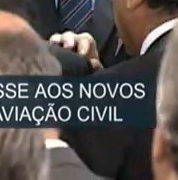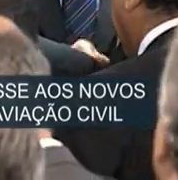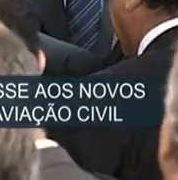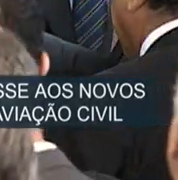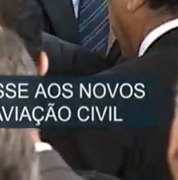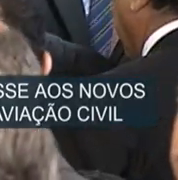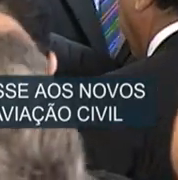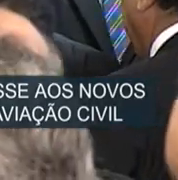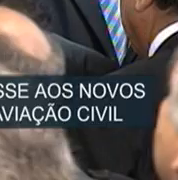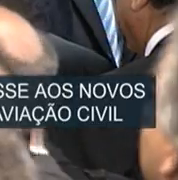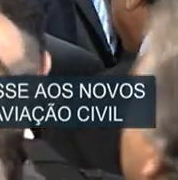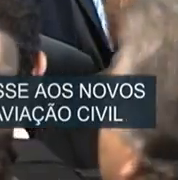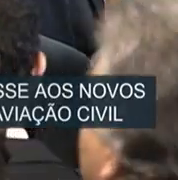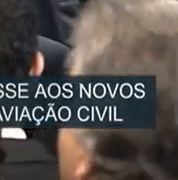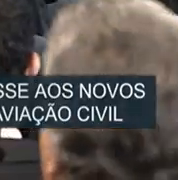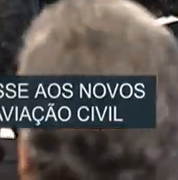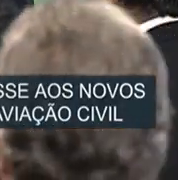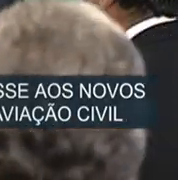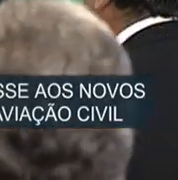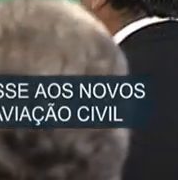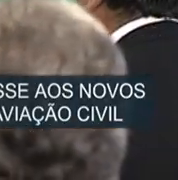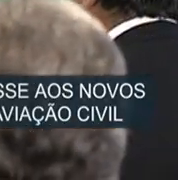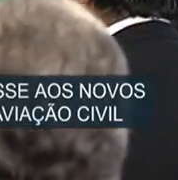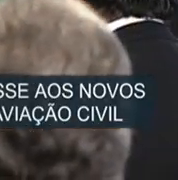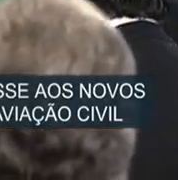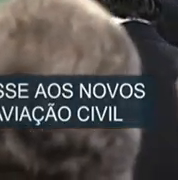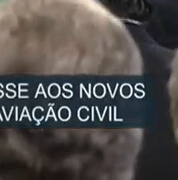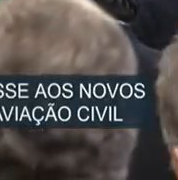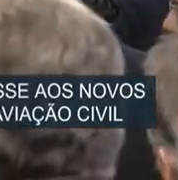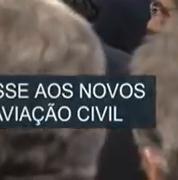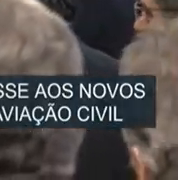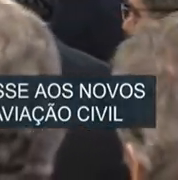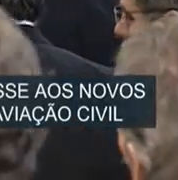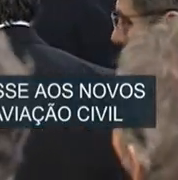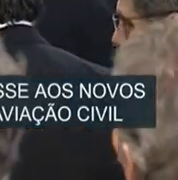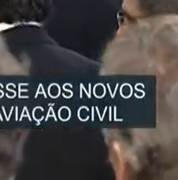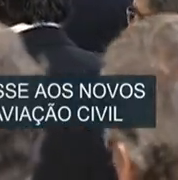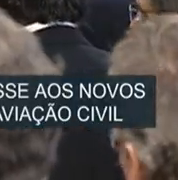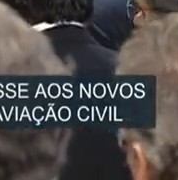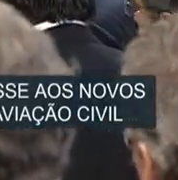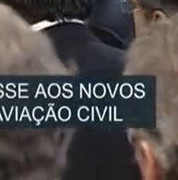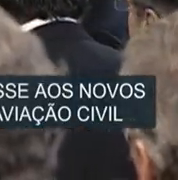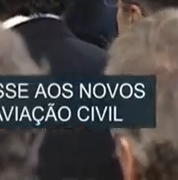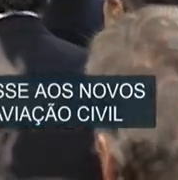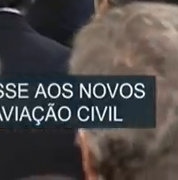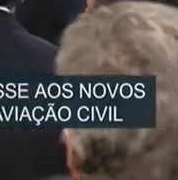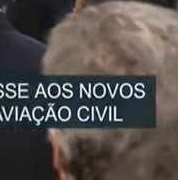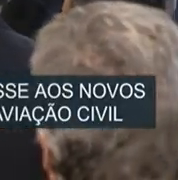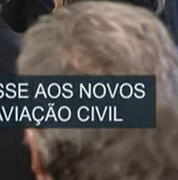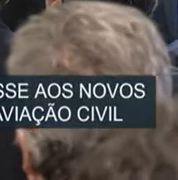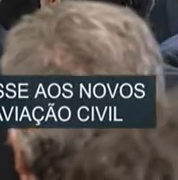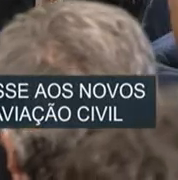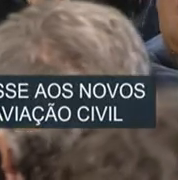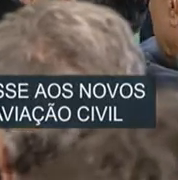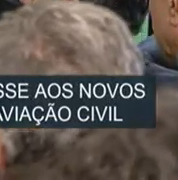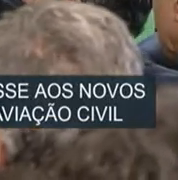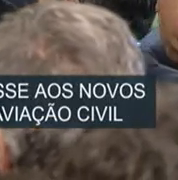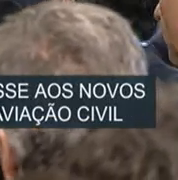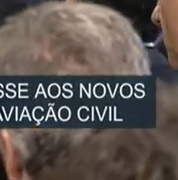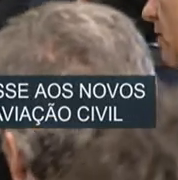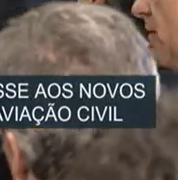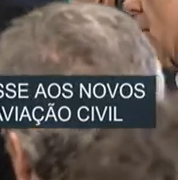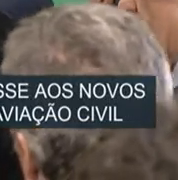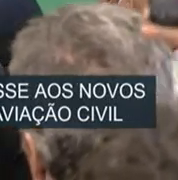Moreira Franco que estava na secretaria de assuntos estratégicos assumiu a secretaria de Aviação